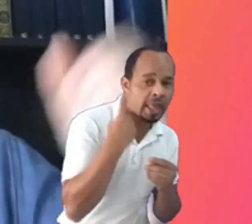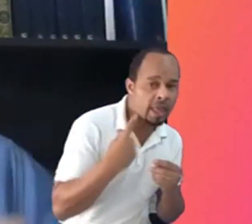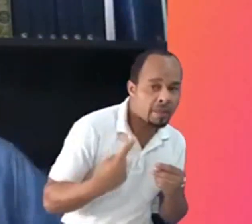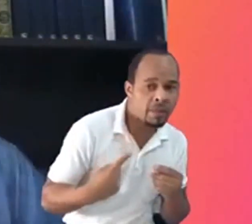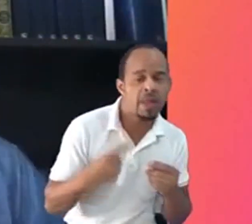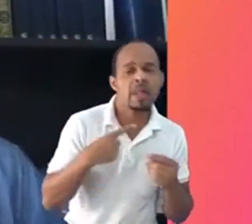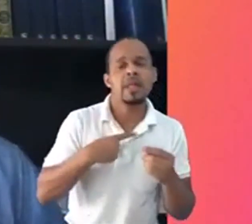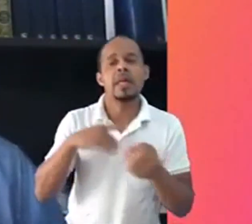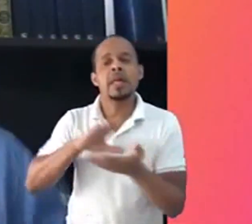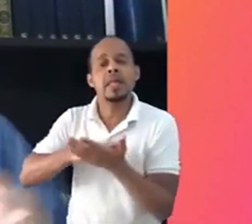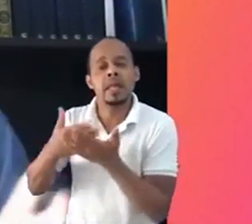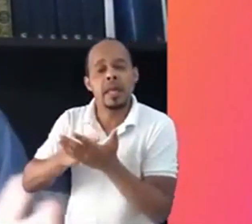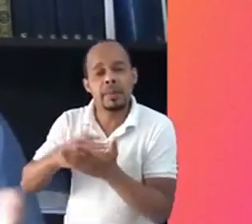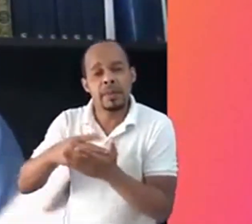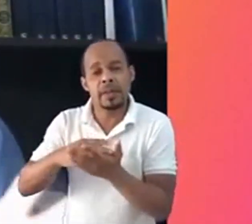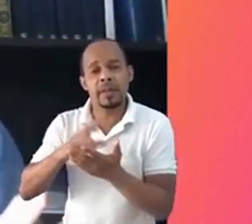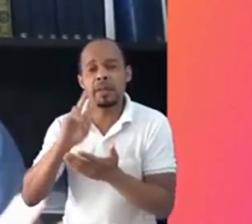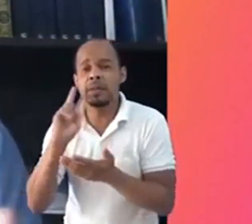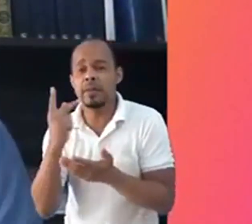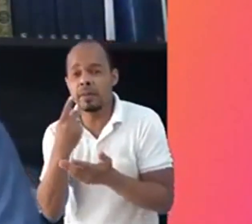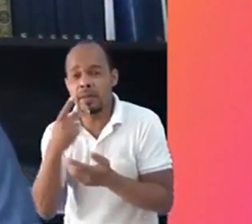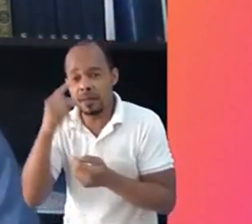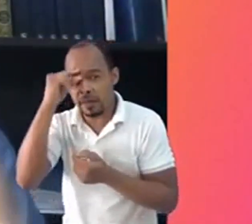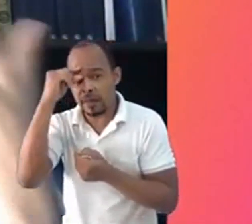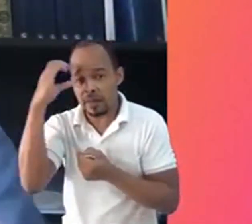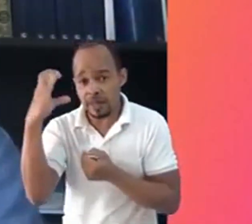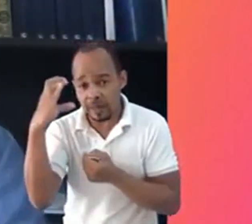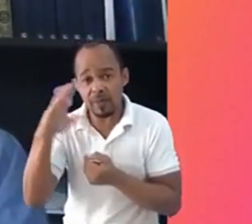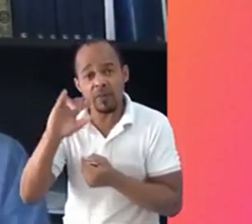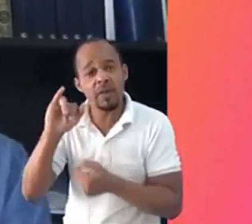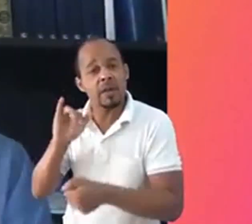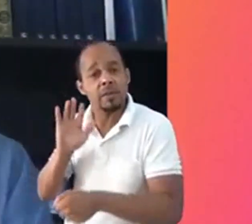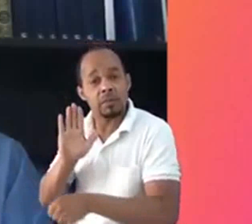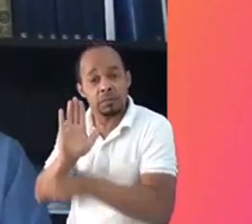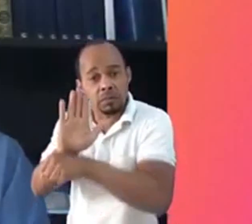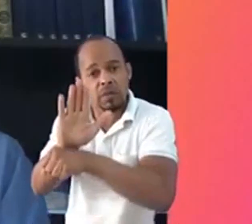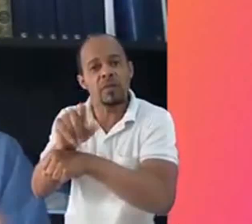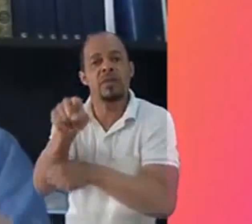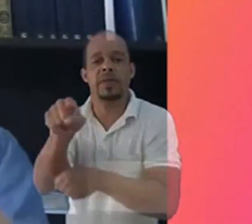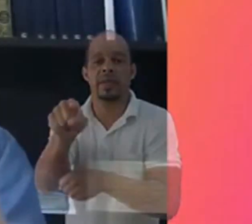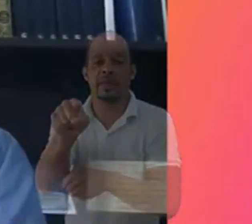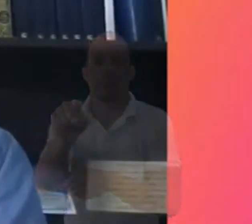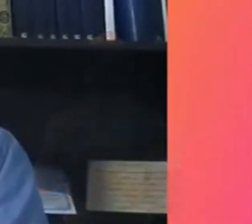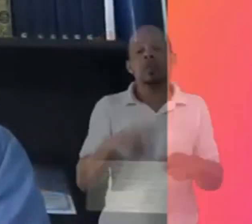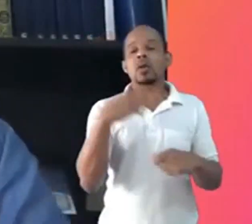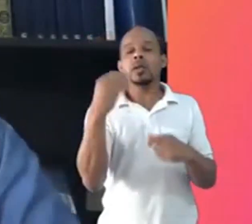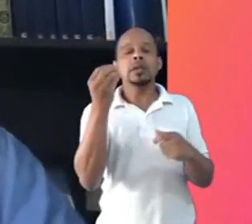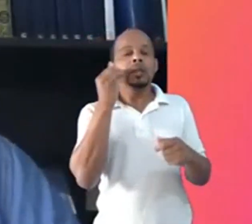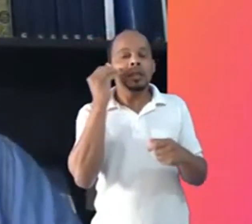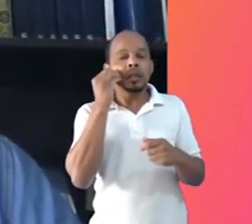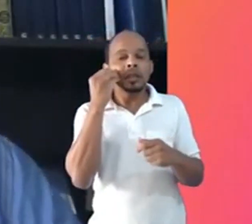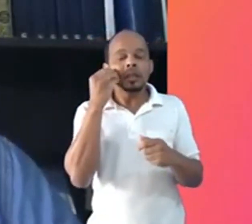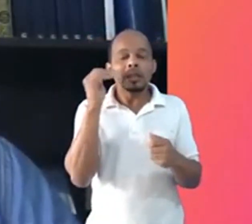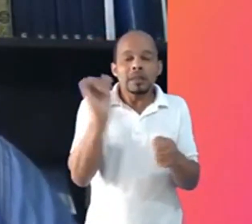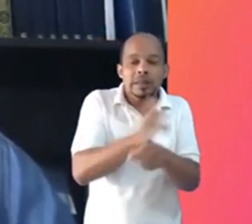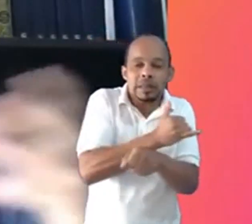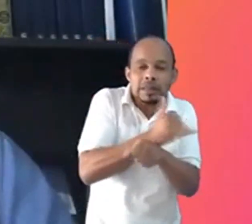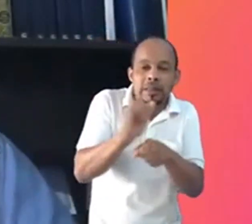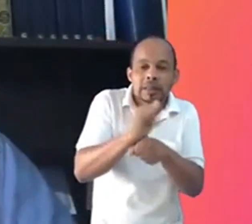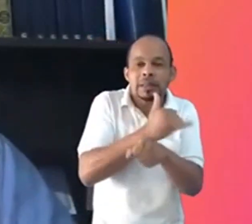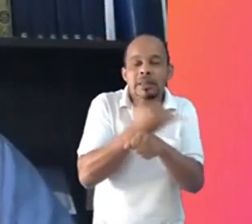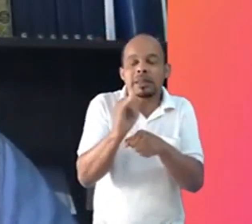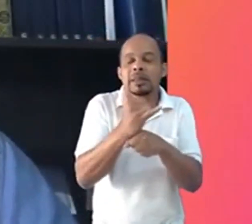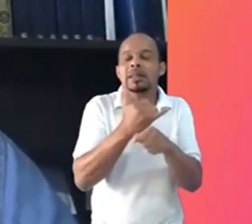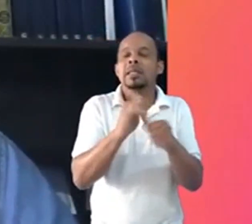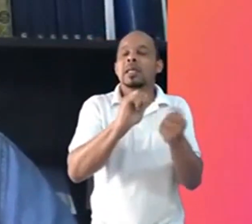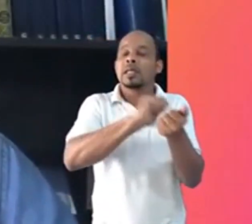o Henrique, o Cássio vão tentar te ajudar, seja com material, conversando com os professores, entendendo qual é a necessidade,